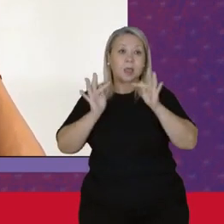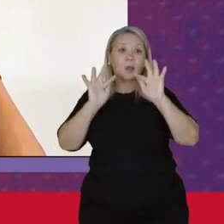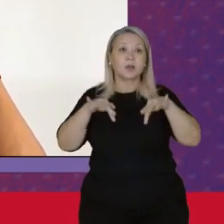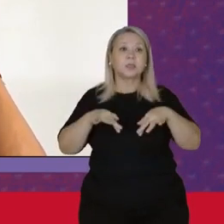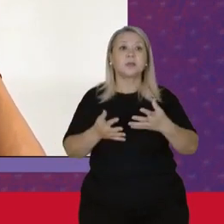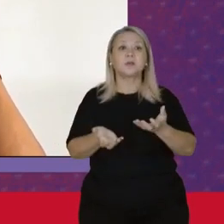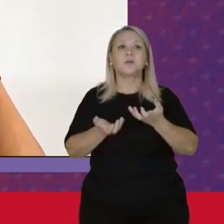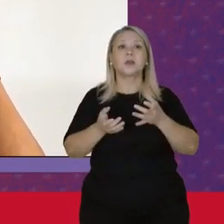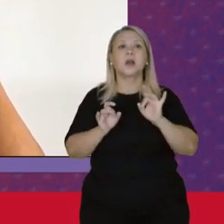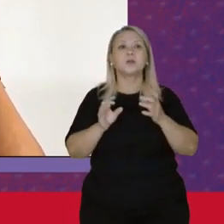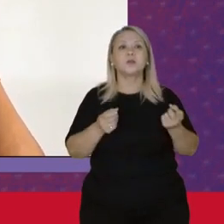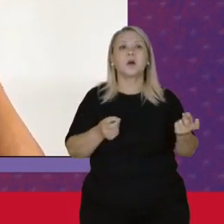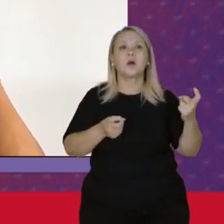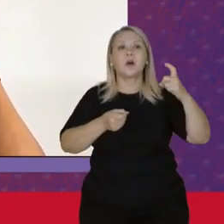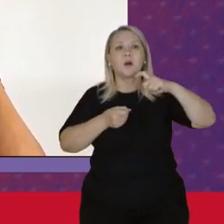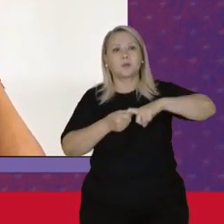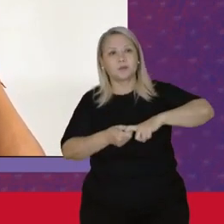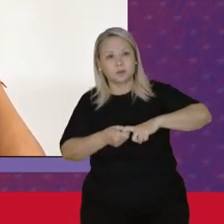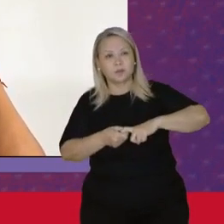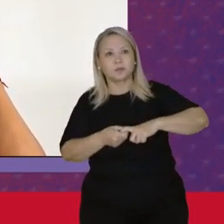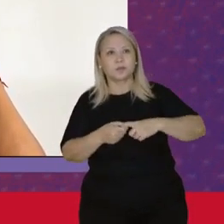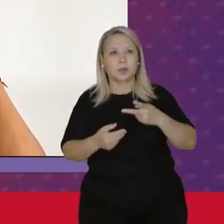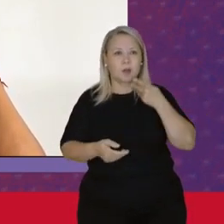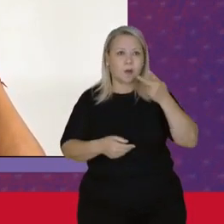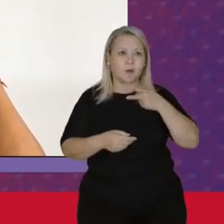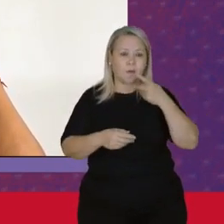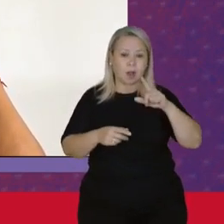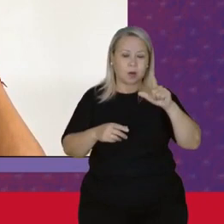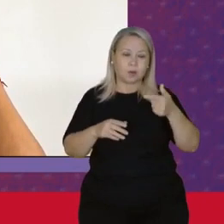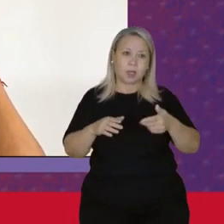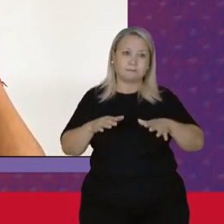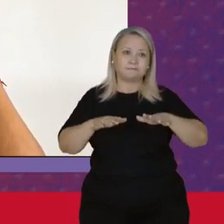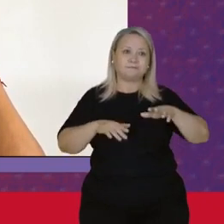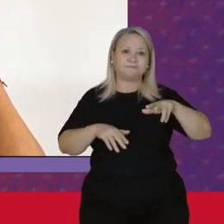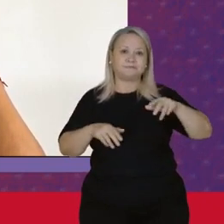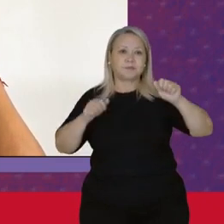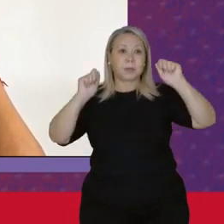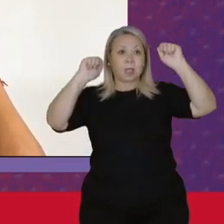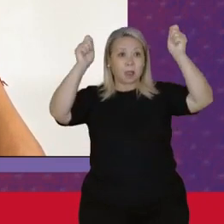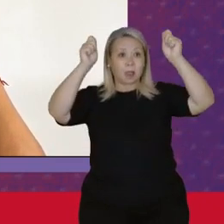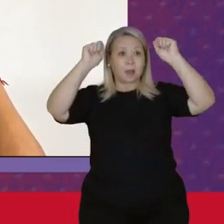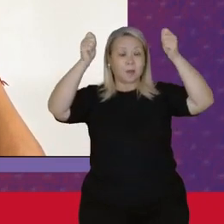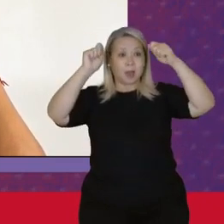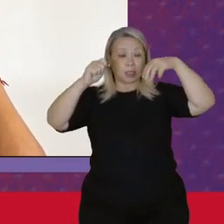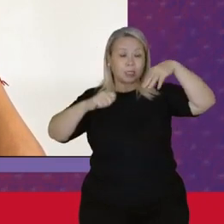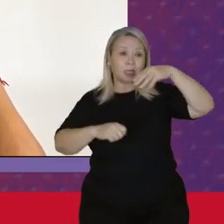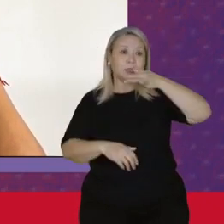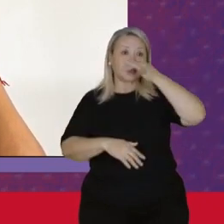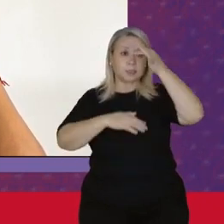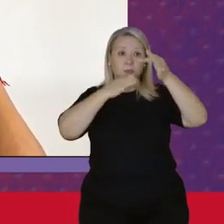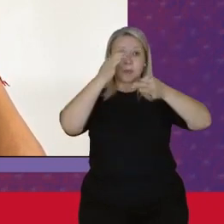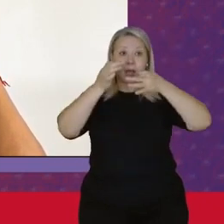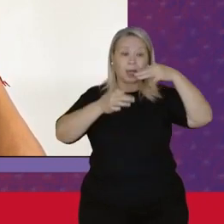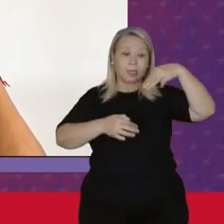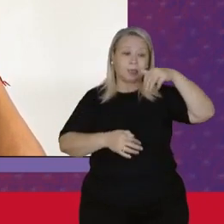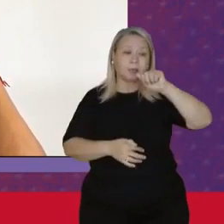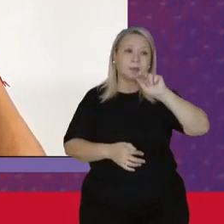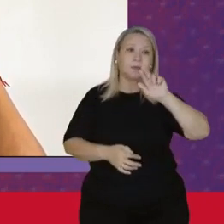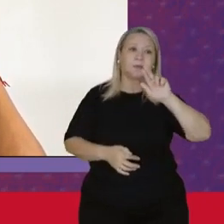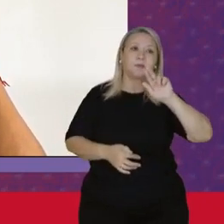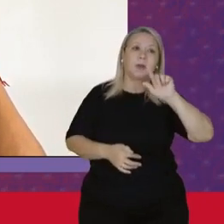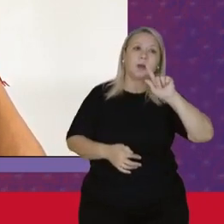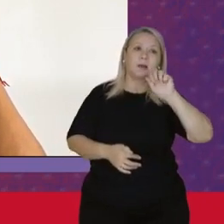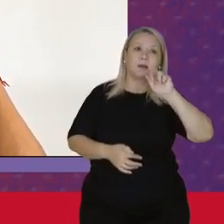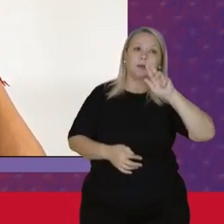eu queria só recuperar, a Selma falou muito aqui da Marcha das Margaridas, dizer que, acho que não só, né, para